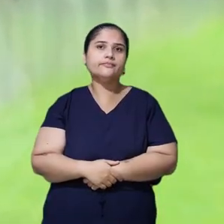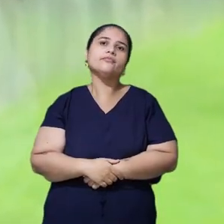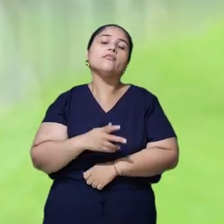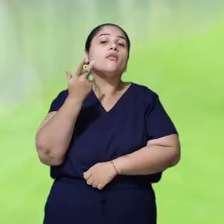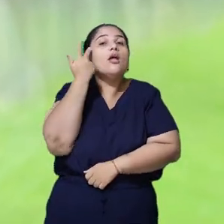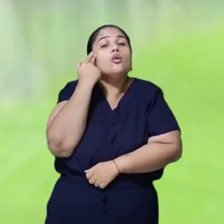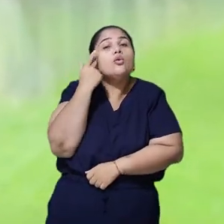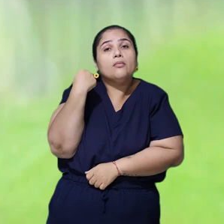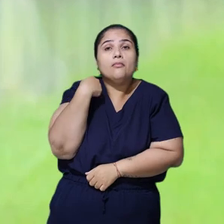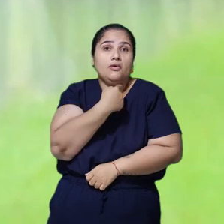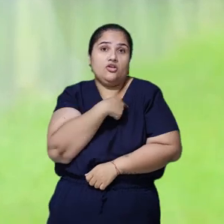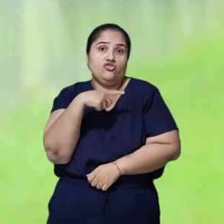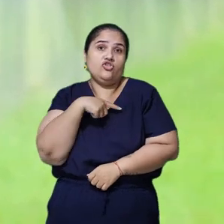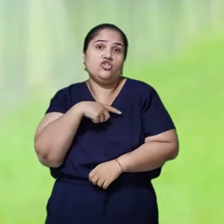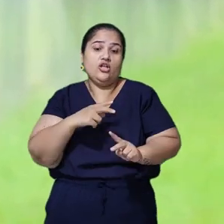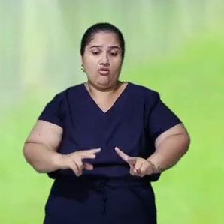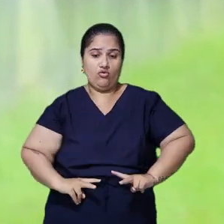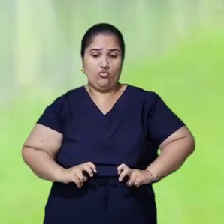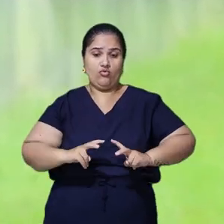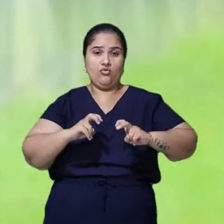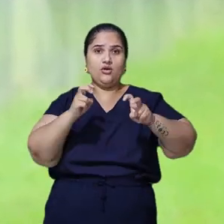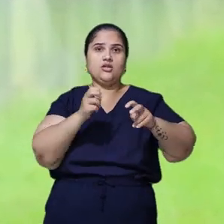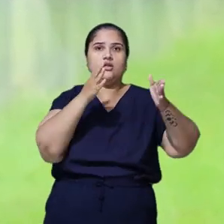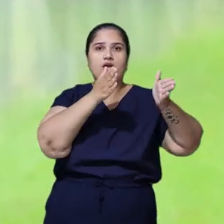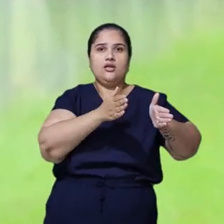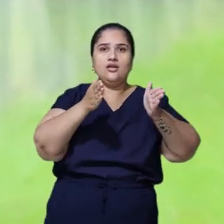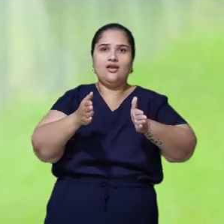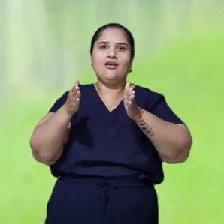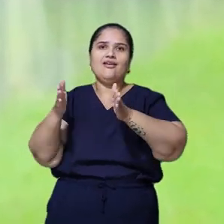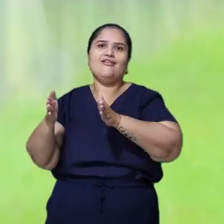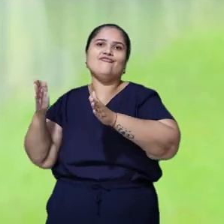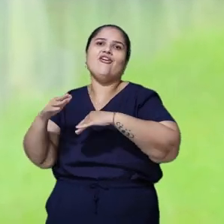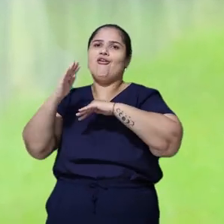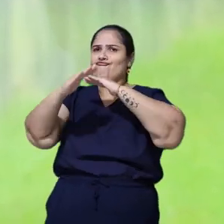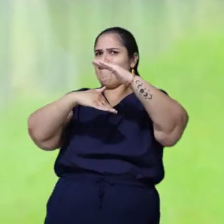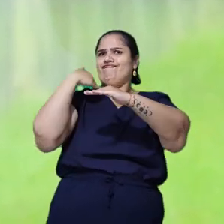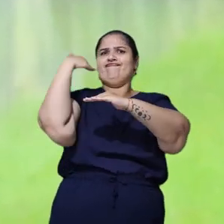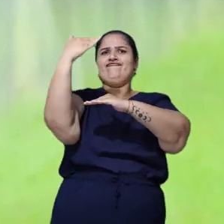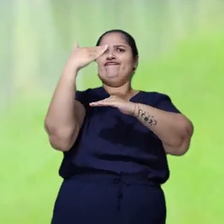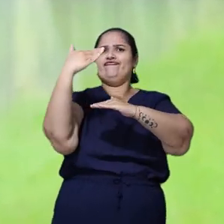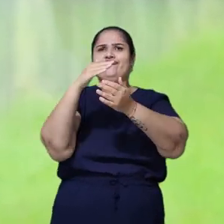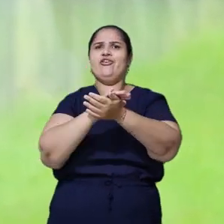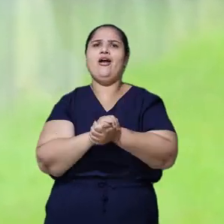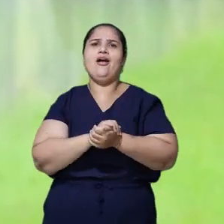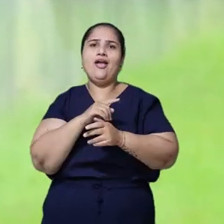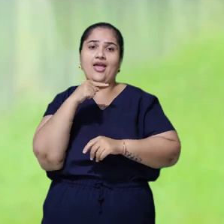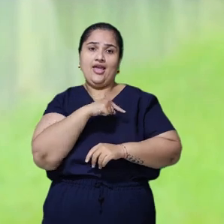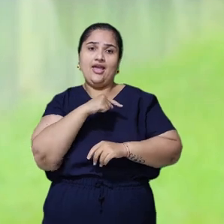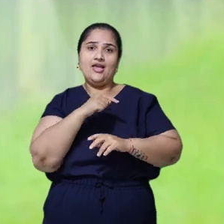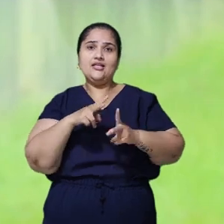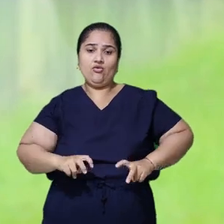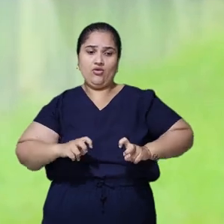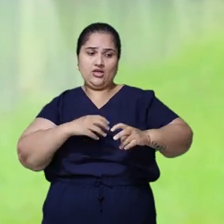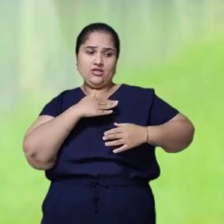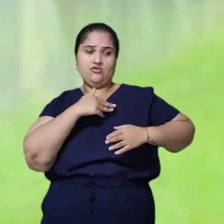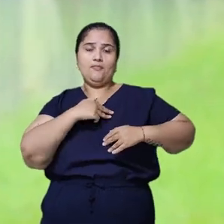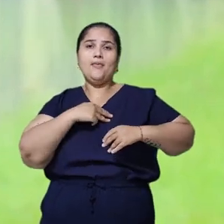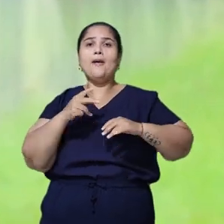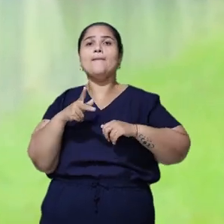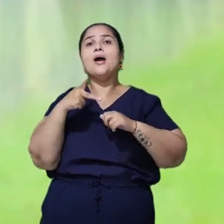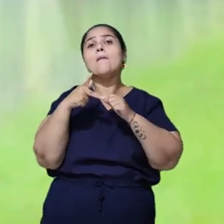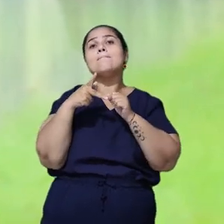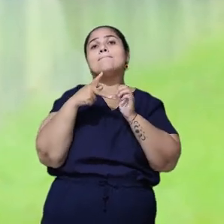Normalmente, a gente tem o câncer em fases mais avançadas. Câncer de mama é uma doença da pós-menopausa, né? Então, o diagnóstico